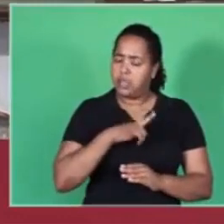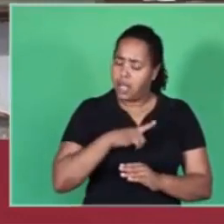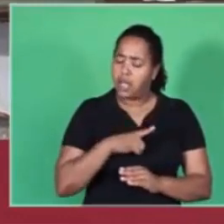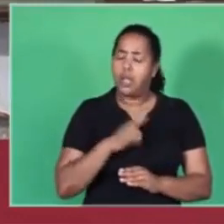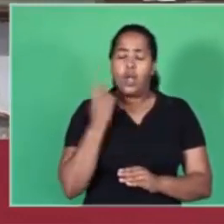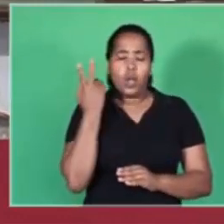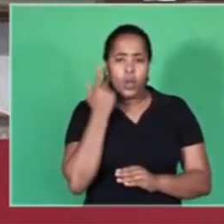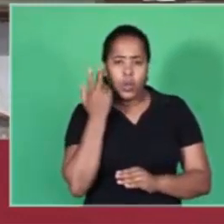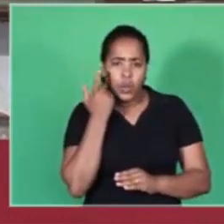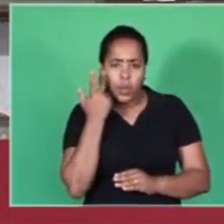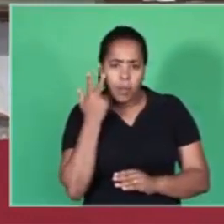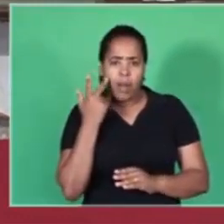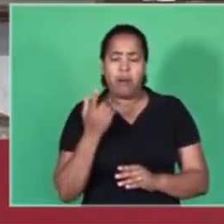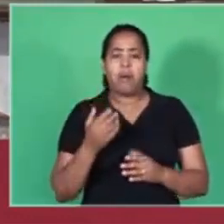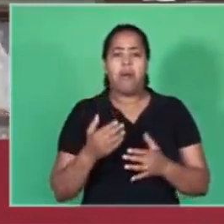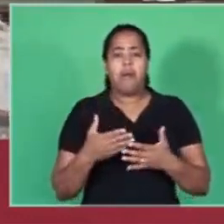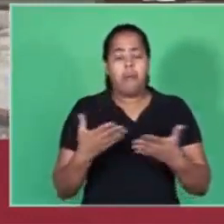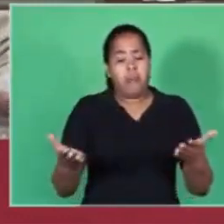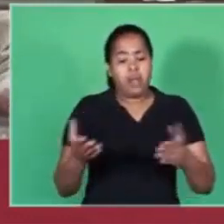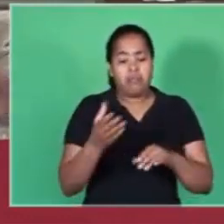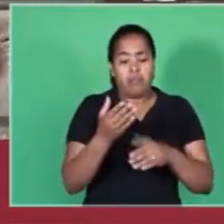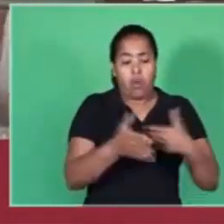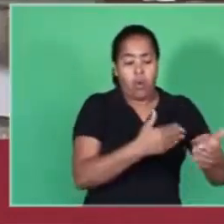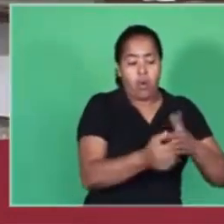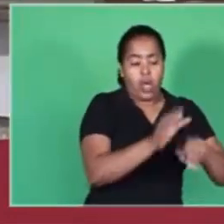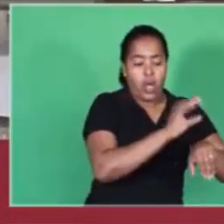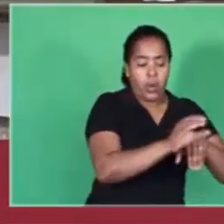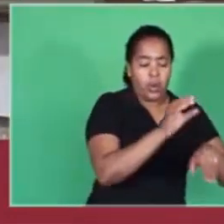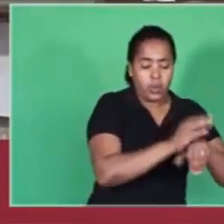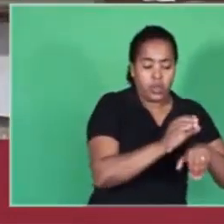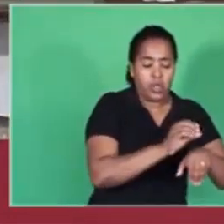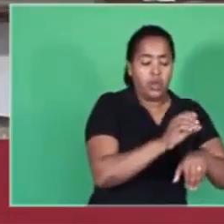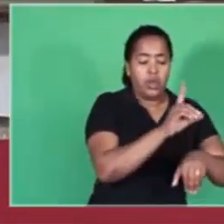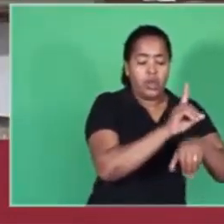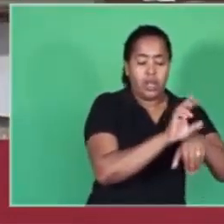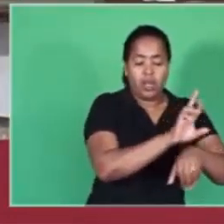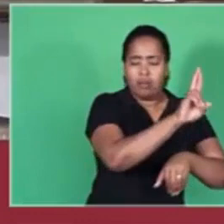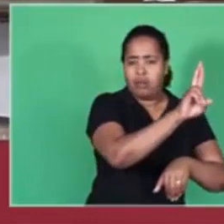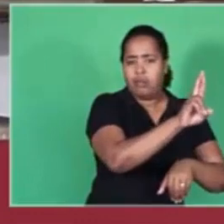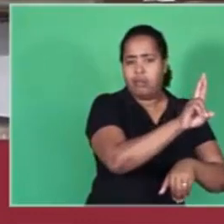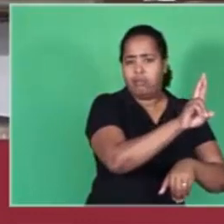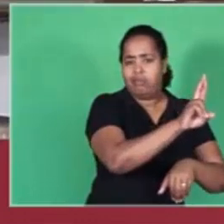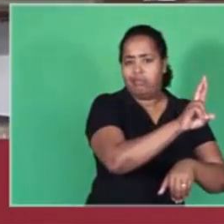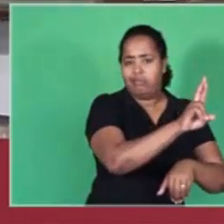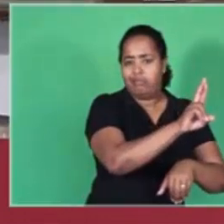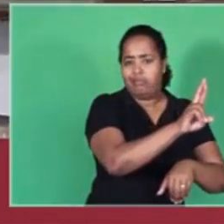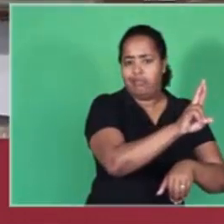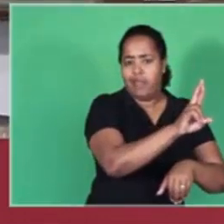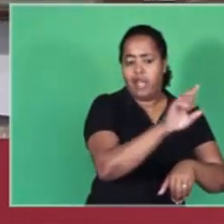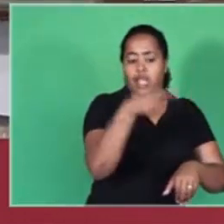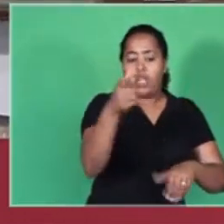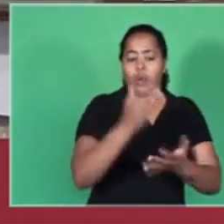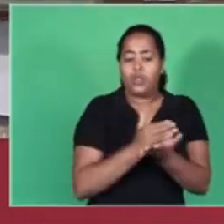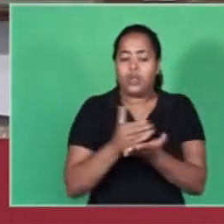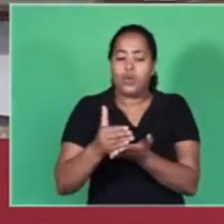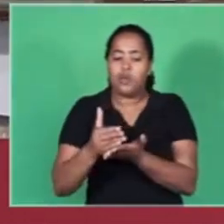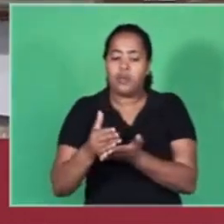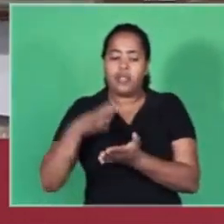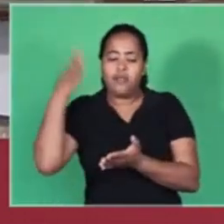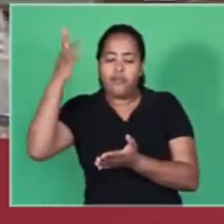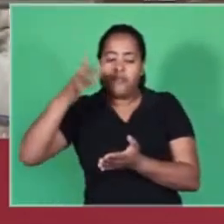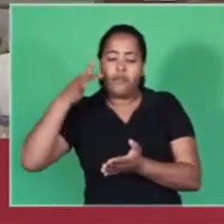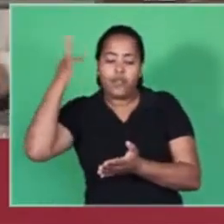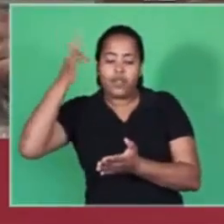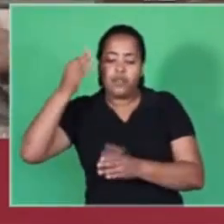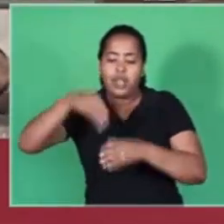Você pagou, já sai doutor. Começa. Filosofia, daqui a pouco está dentro da igreja, atrapalhando um pastor, um servo